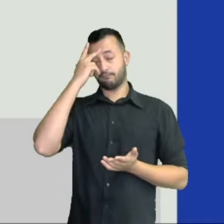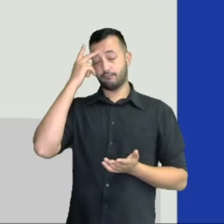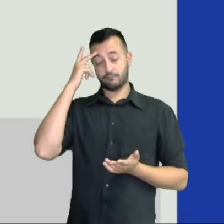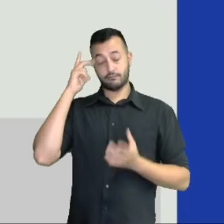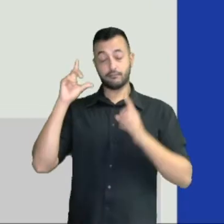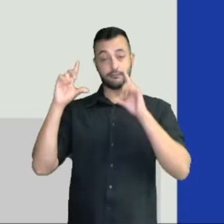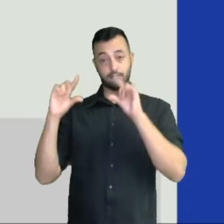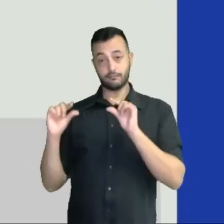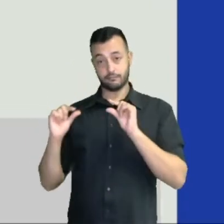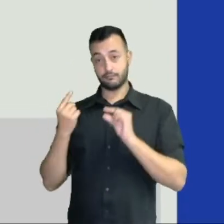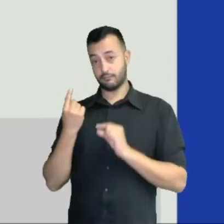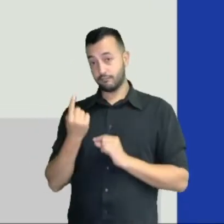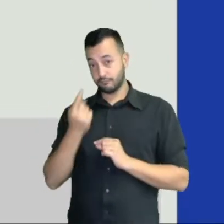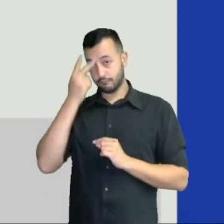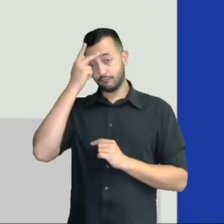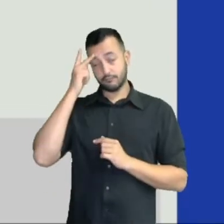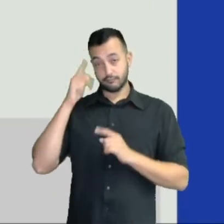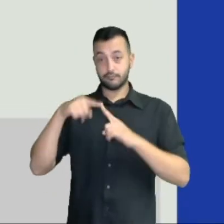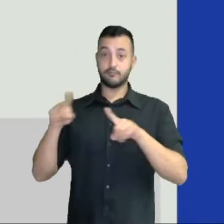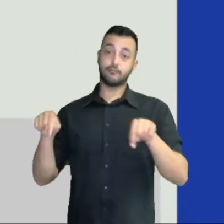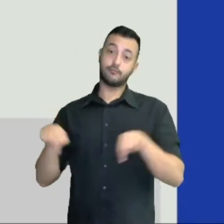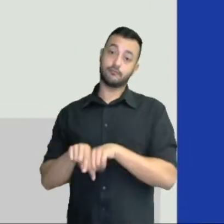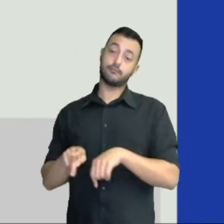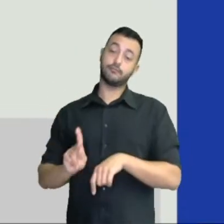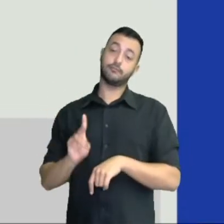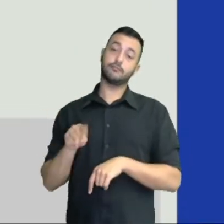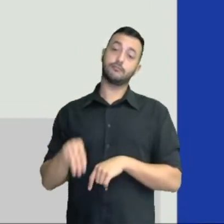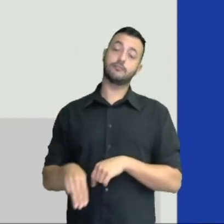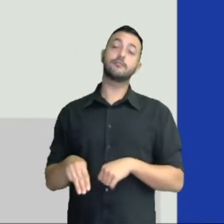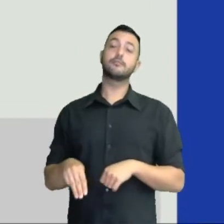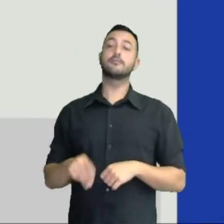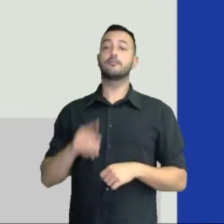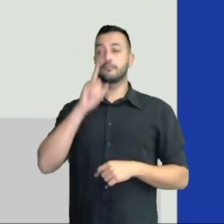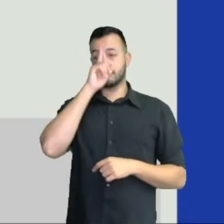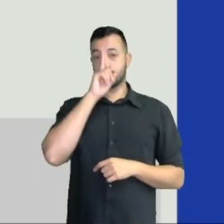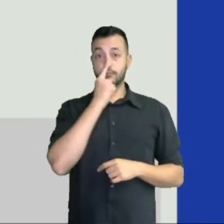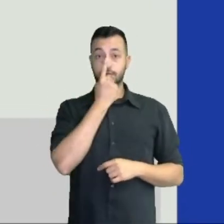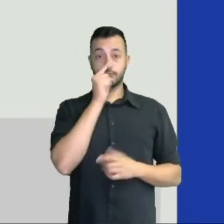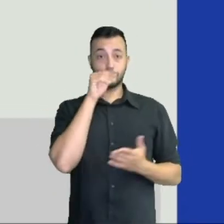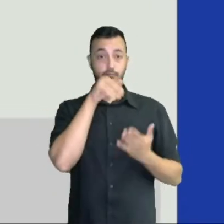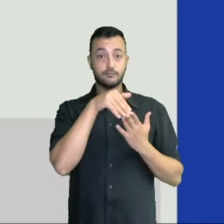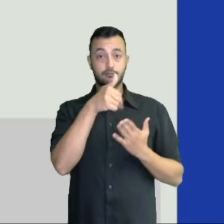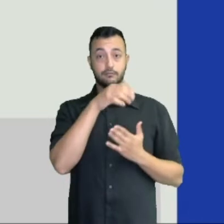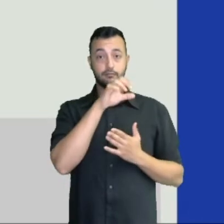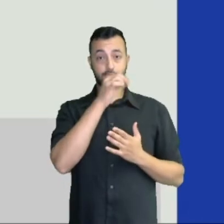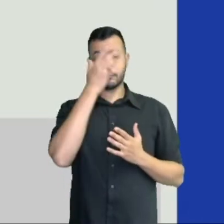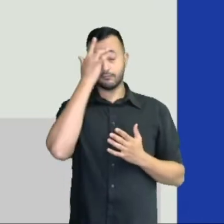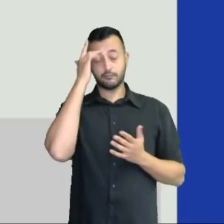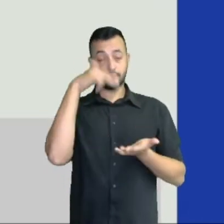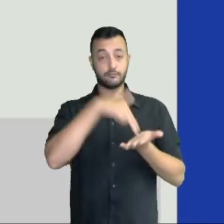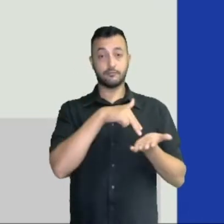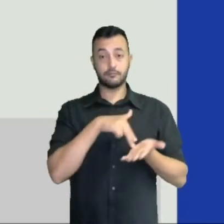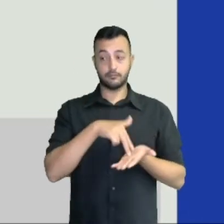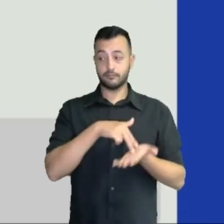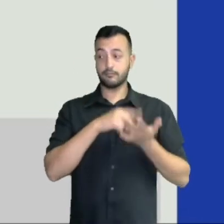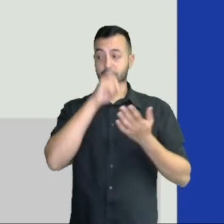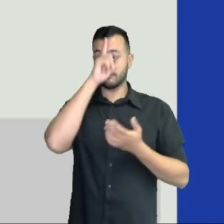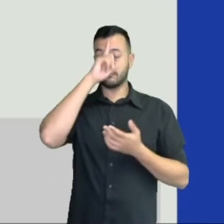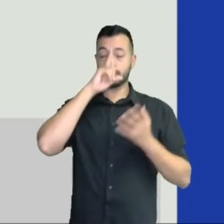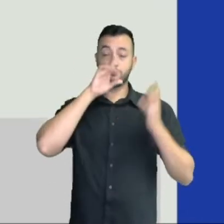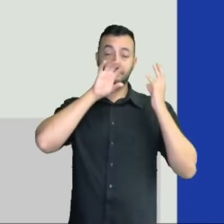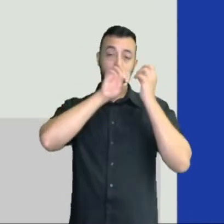quilômetro quadrado. O amarelo de 1 a 10 habitantes por quilômetro quadrado. O amarelo mais escuro